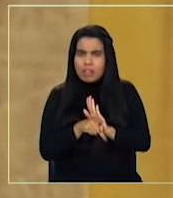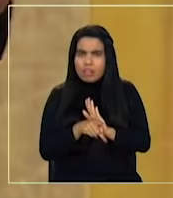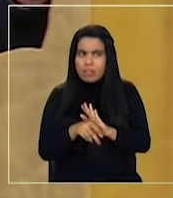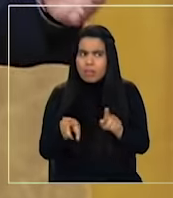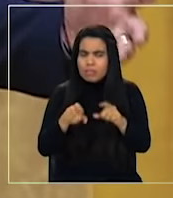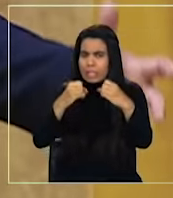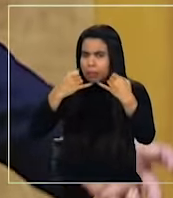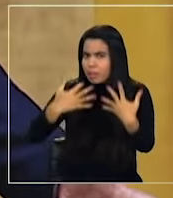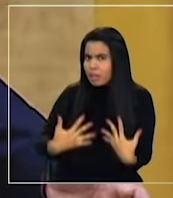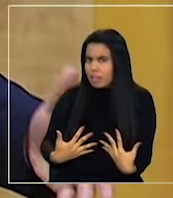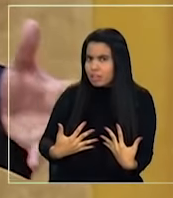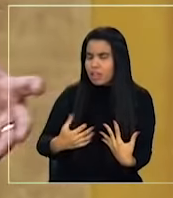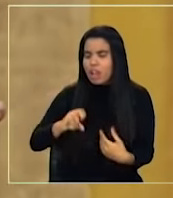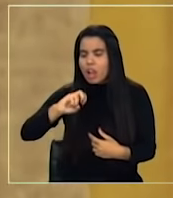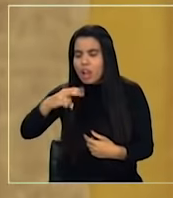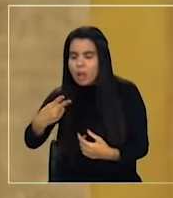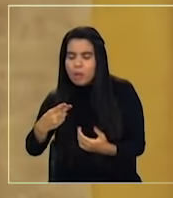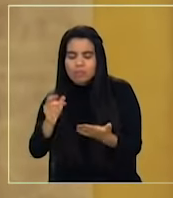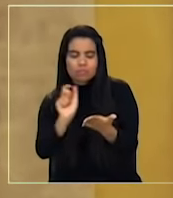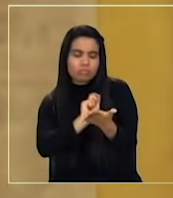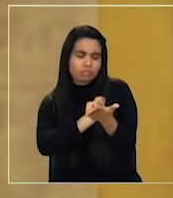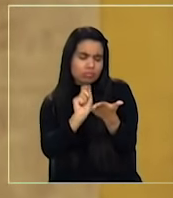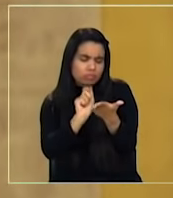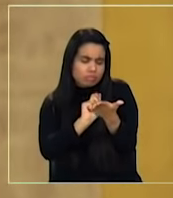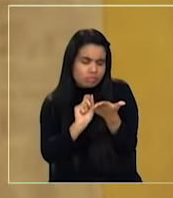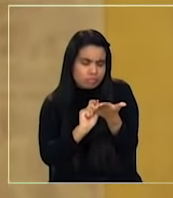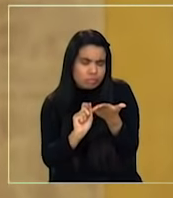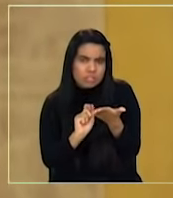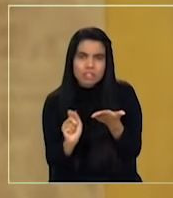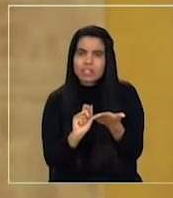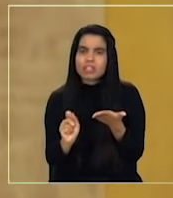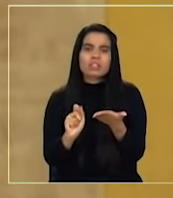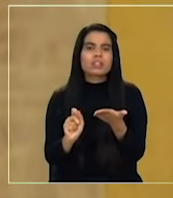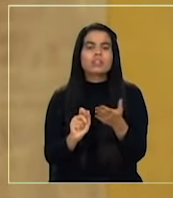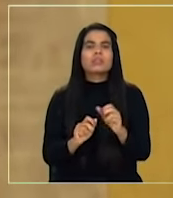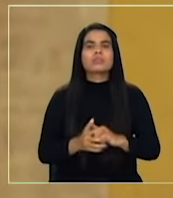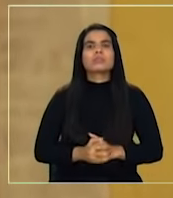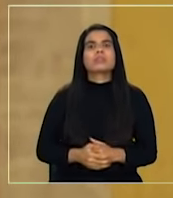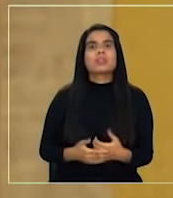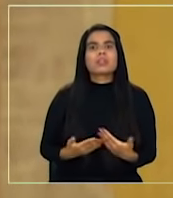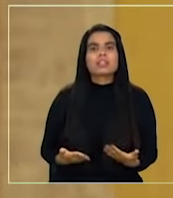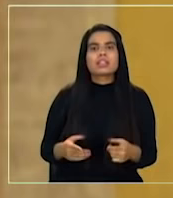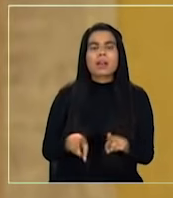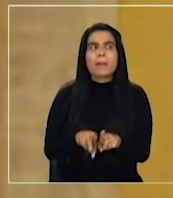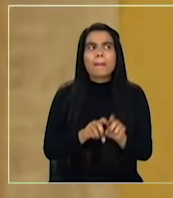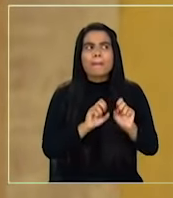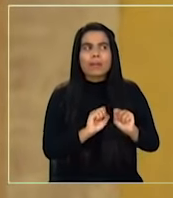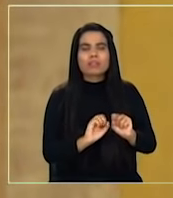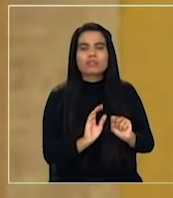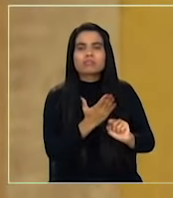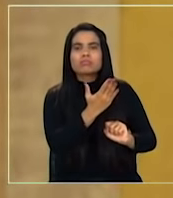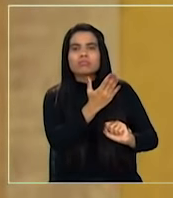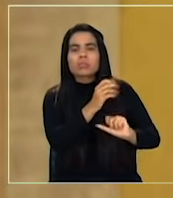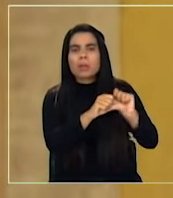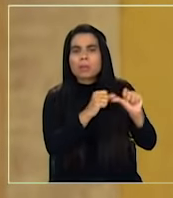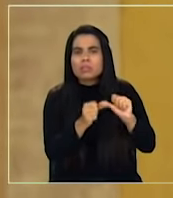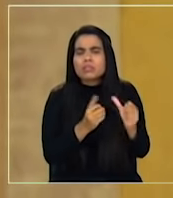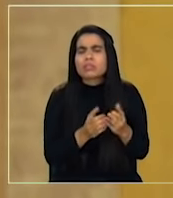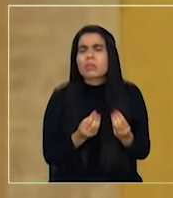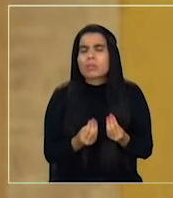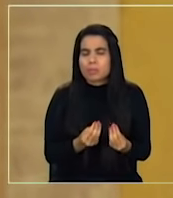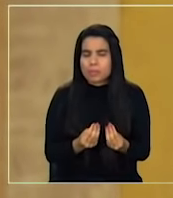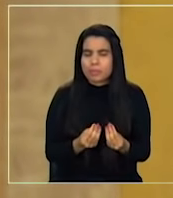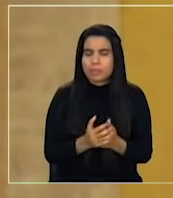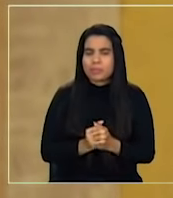fala ou escreve, é passível de mudança. Passível de